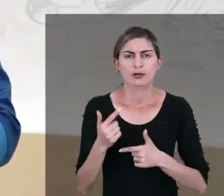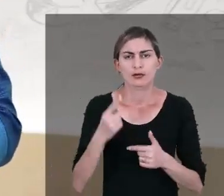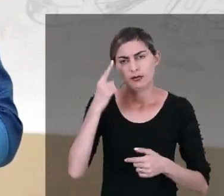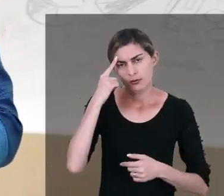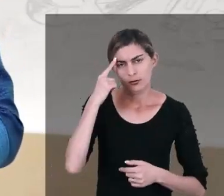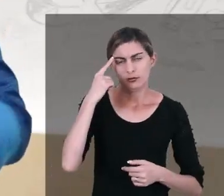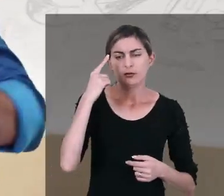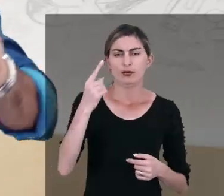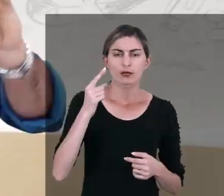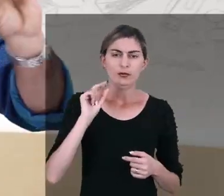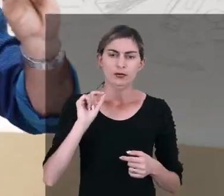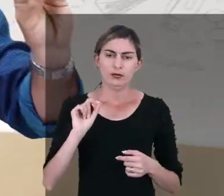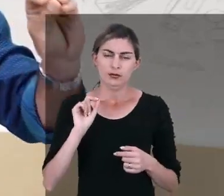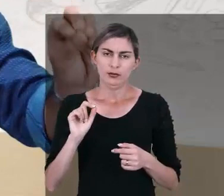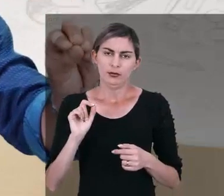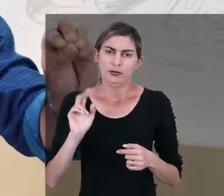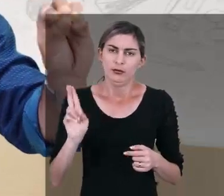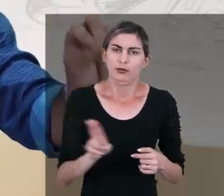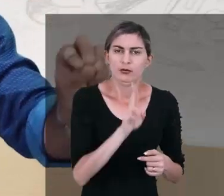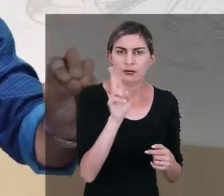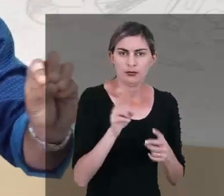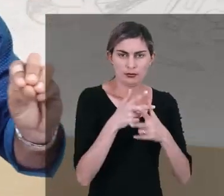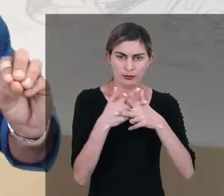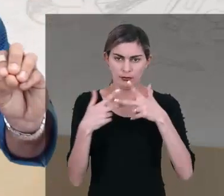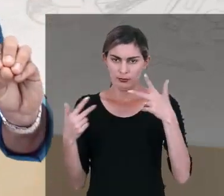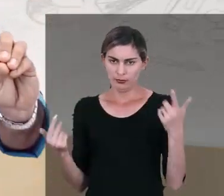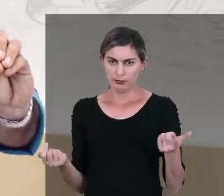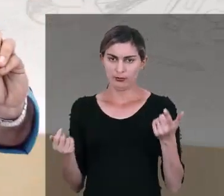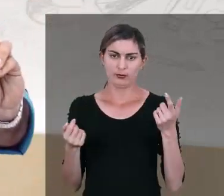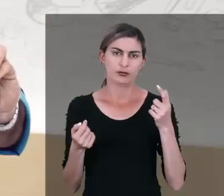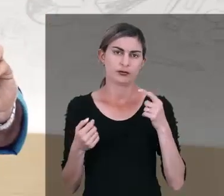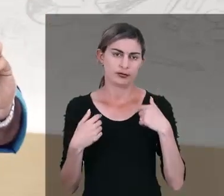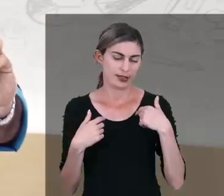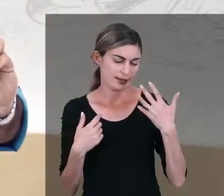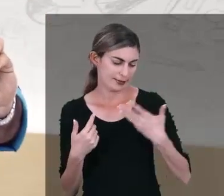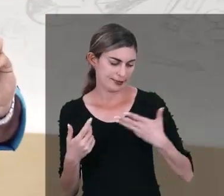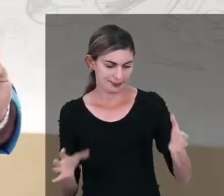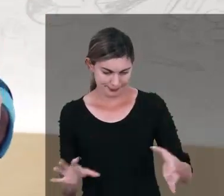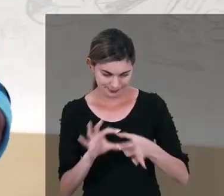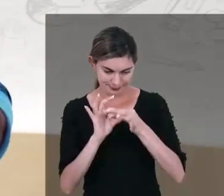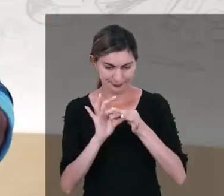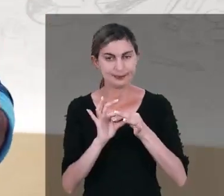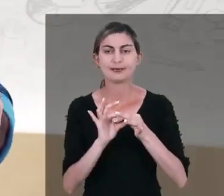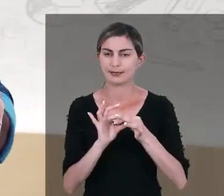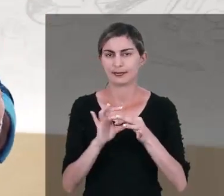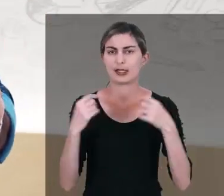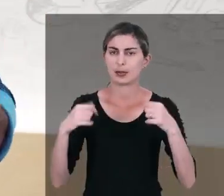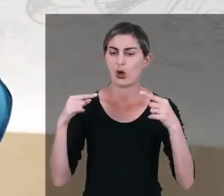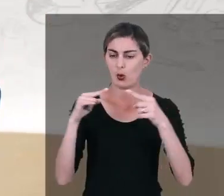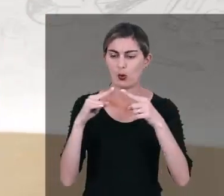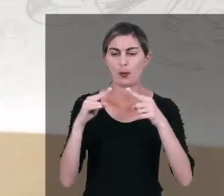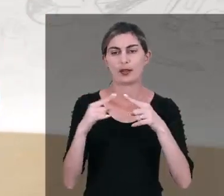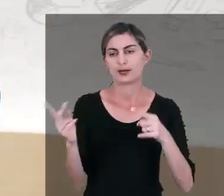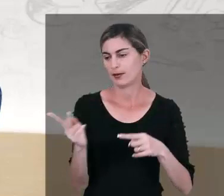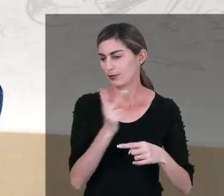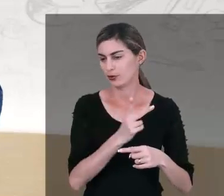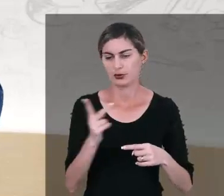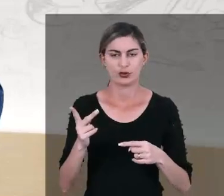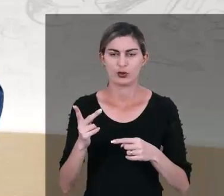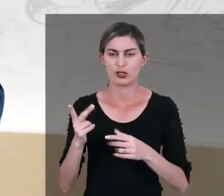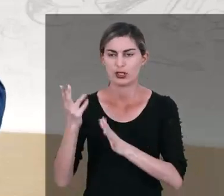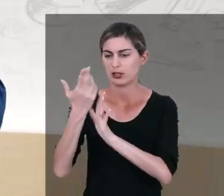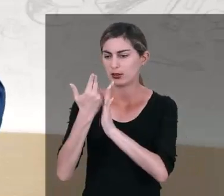a ideia de que o utilitarismo da coisa é amigo da estética. Eles não